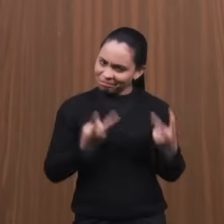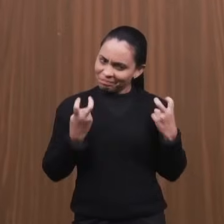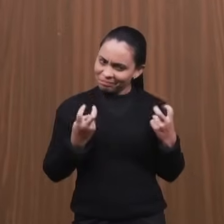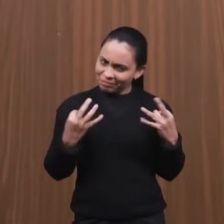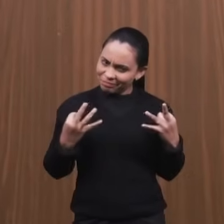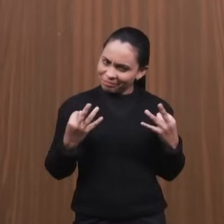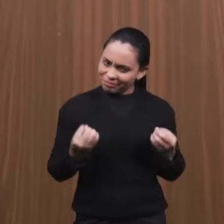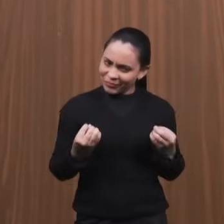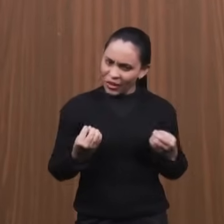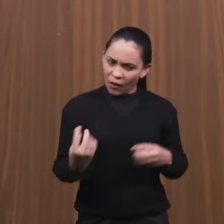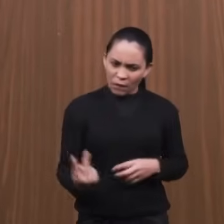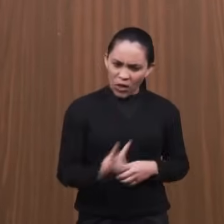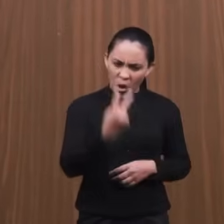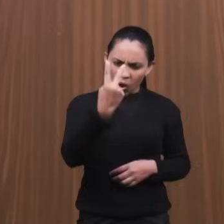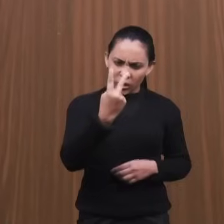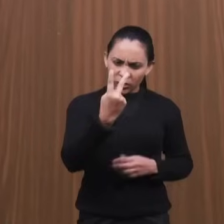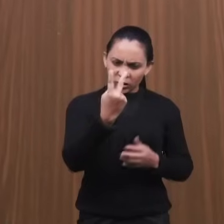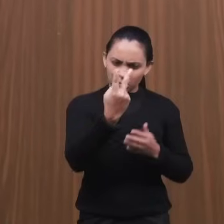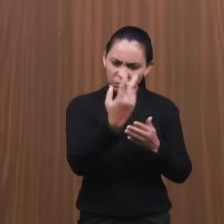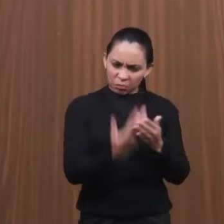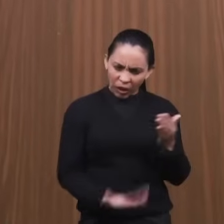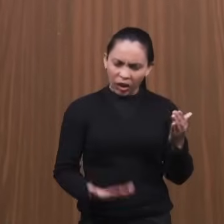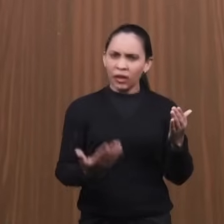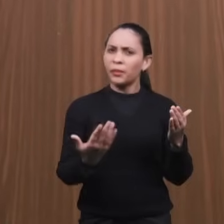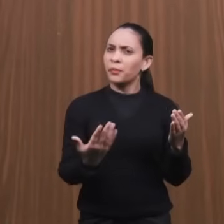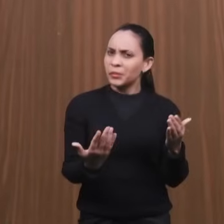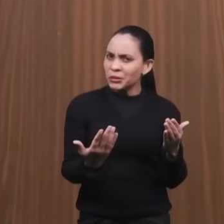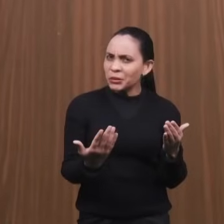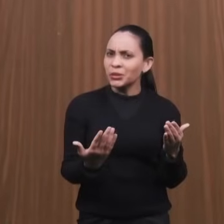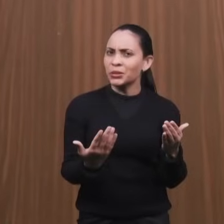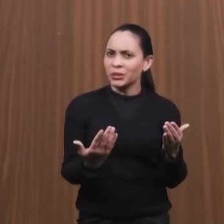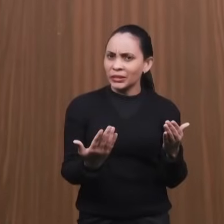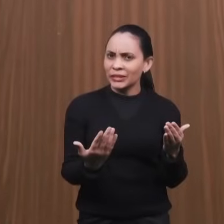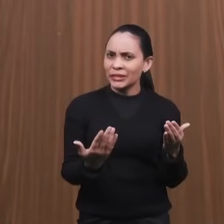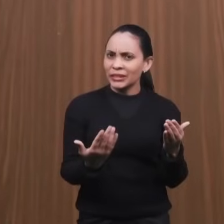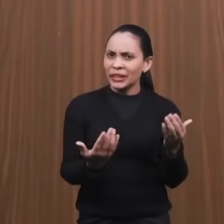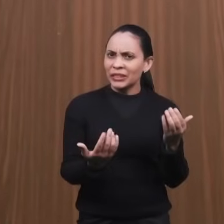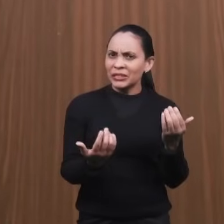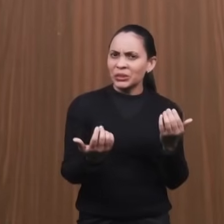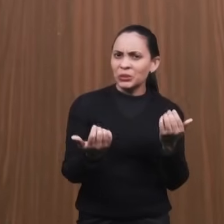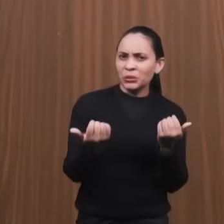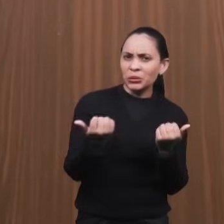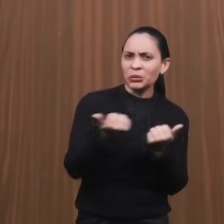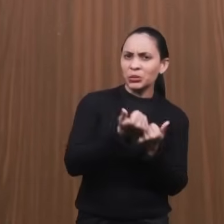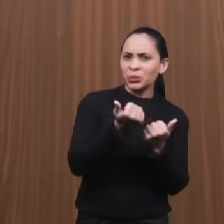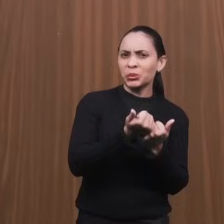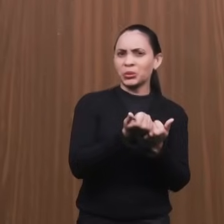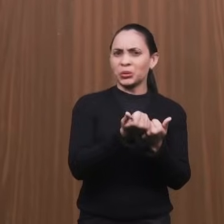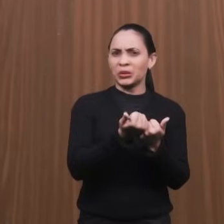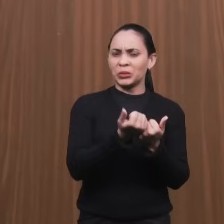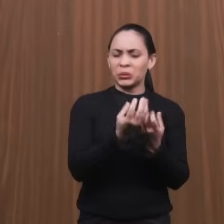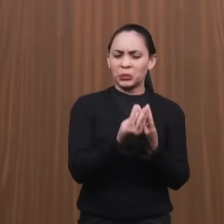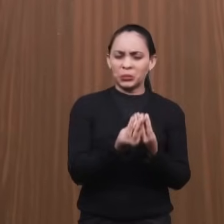todos esses valores sendo duramente combatidos para serem destruídos ou extirpados da